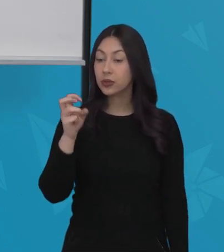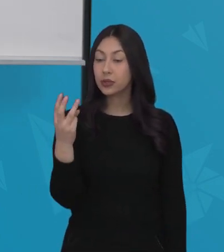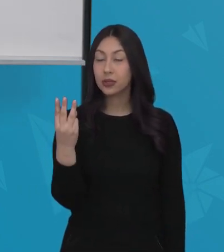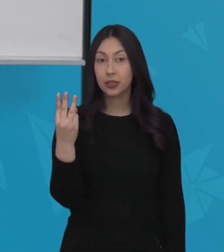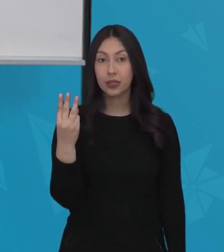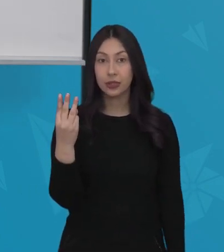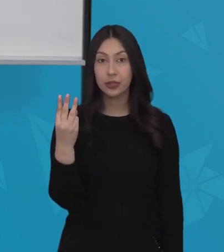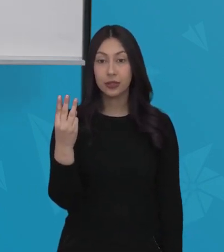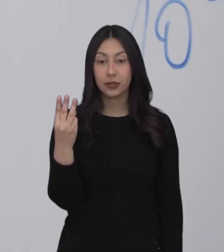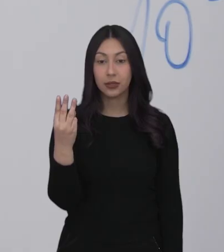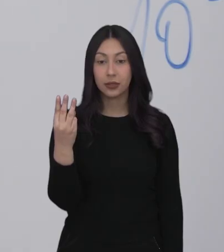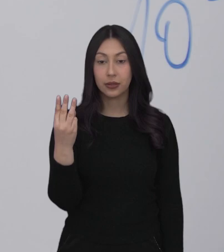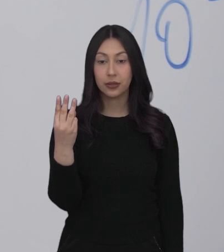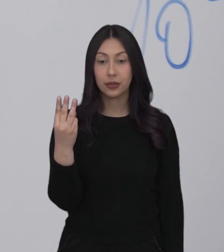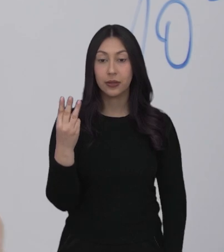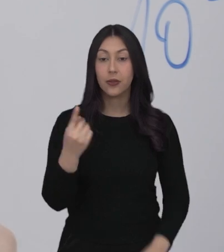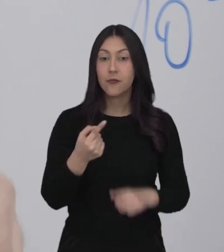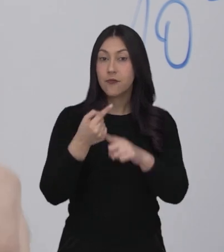1,53